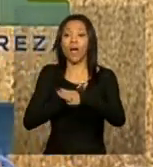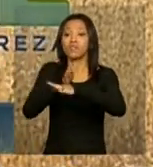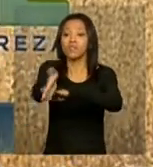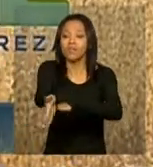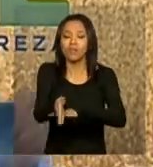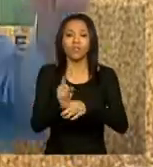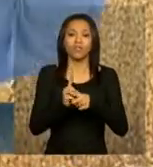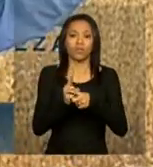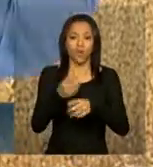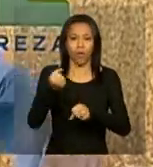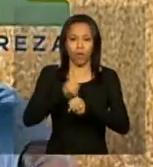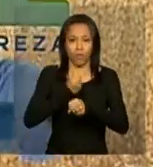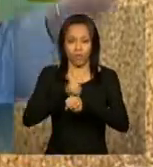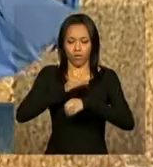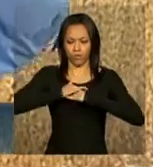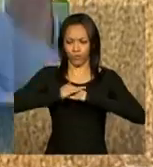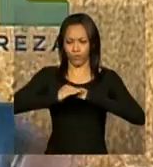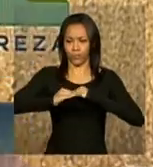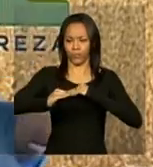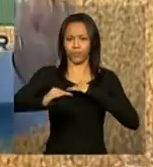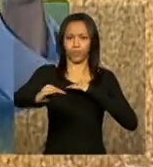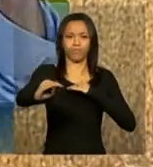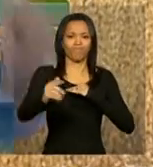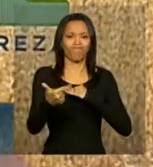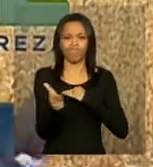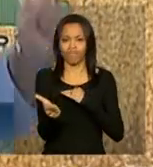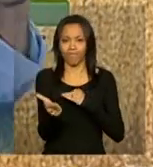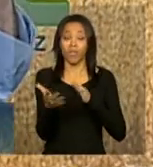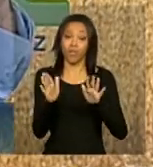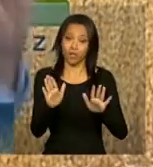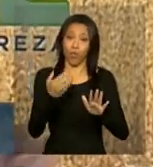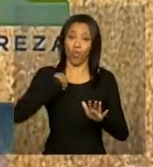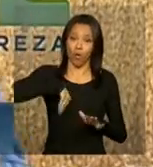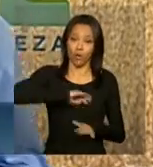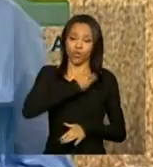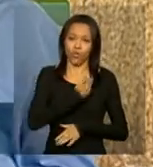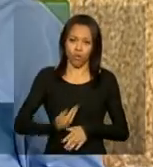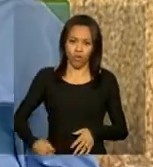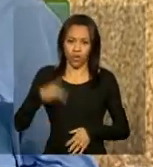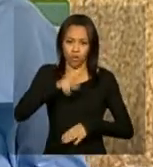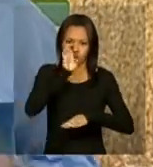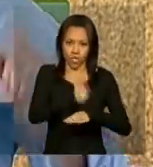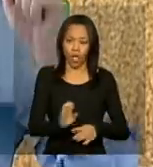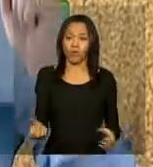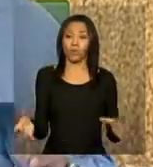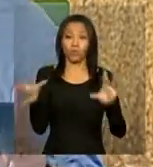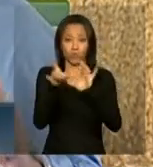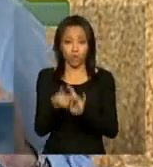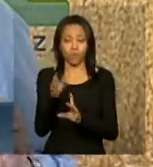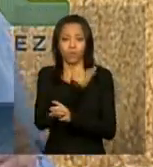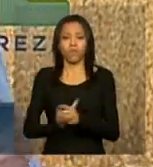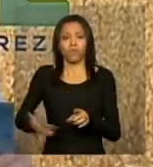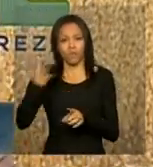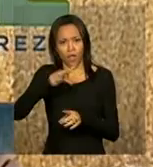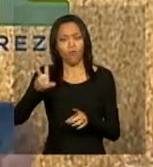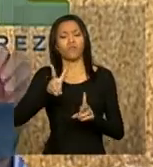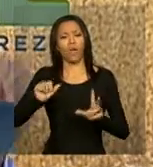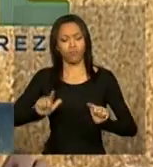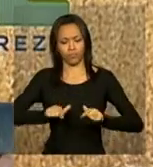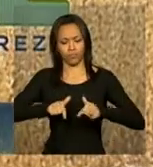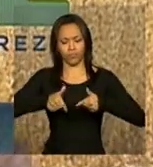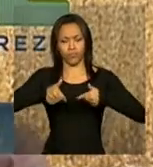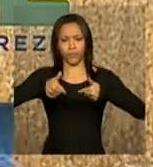rodovia pavimentada. E aí nós, o governo do estado, junto com o governo federal, vamos proporcionar